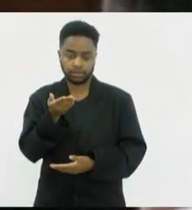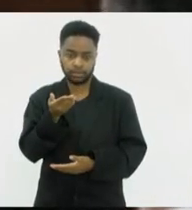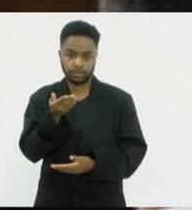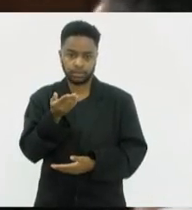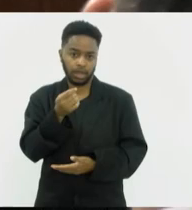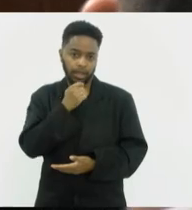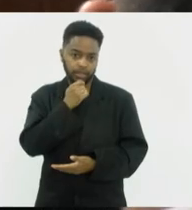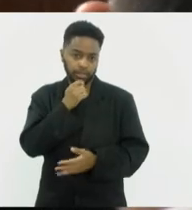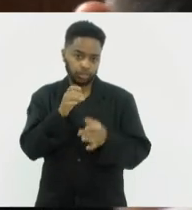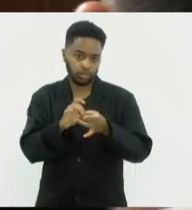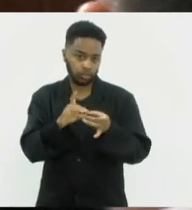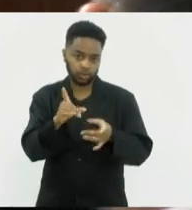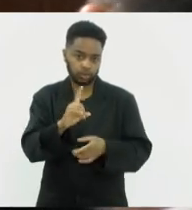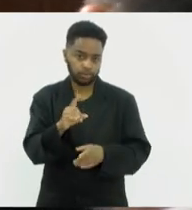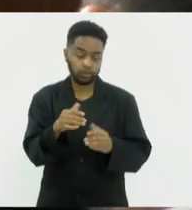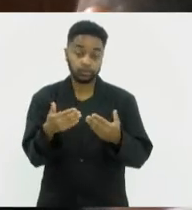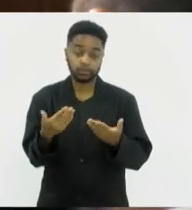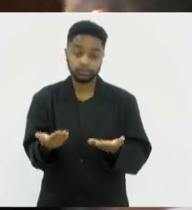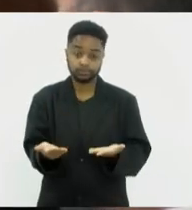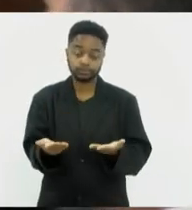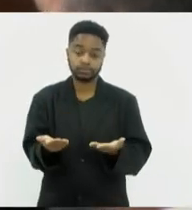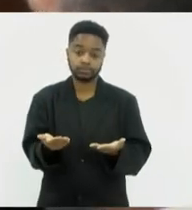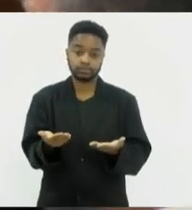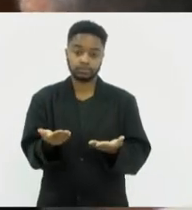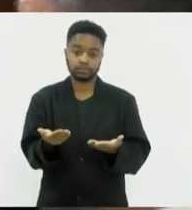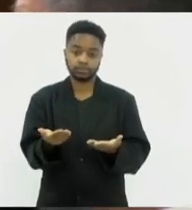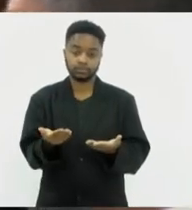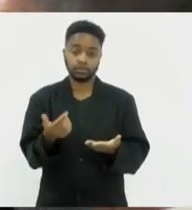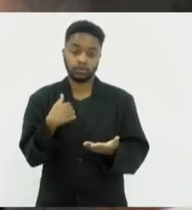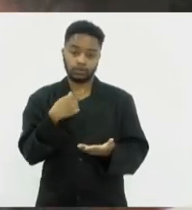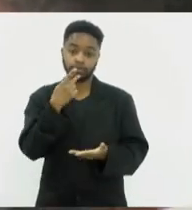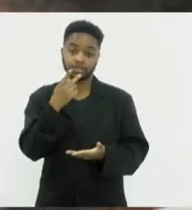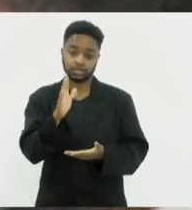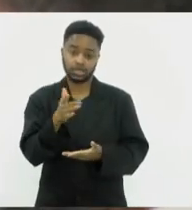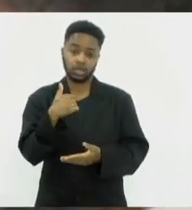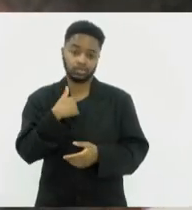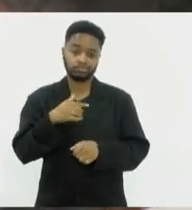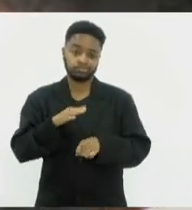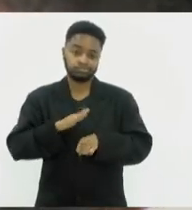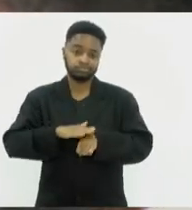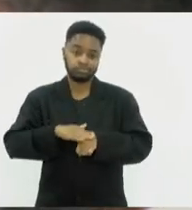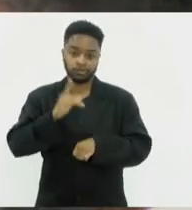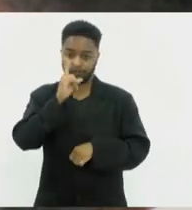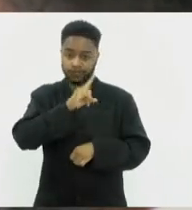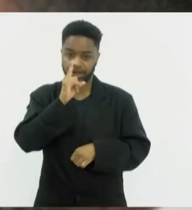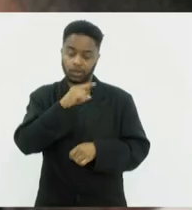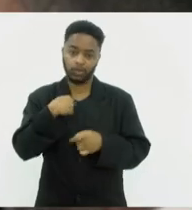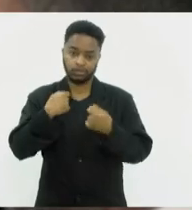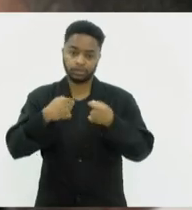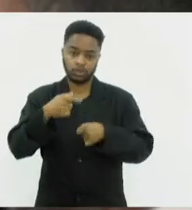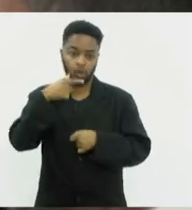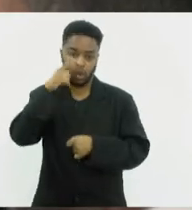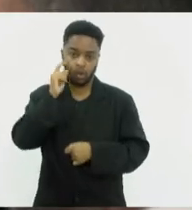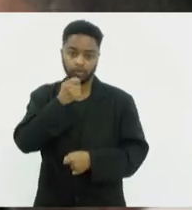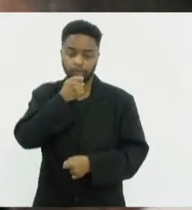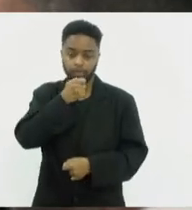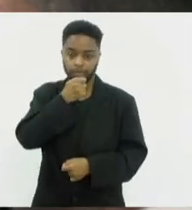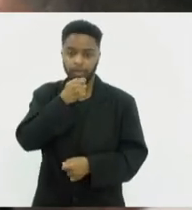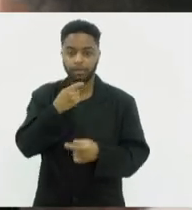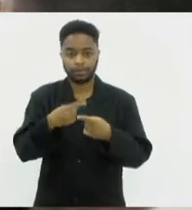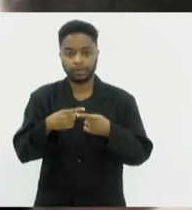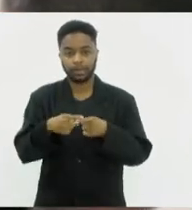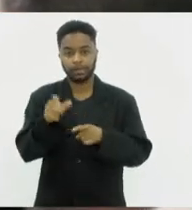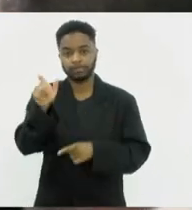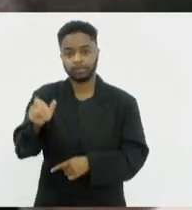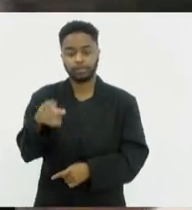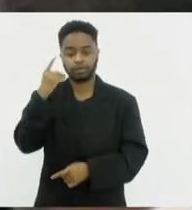não havia autorizado. Portanto, como eu disse, é uma falha minha que eu deveria ter feito isso no microfone ontem, inclusive foi pedido pelo